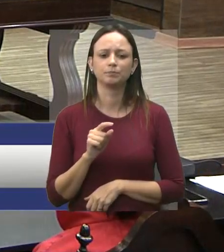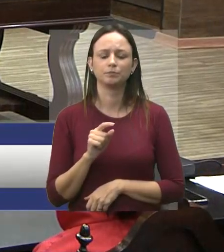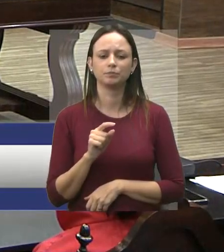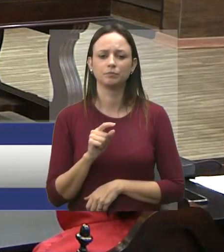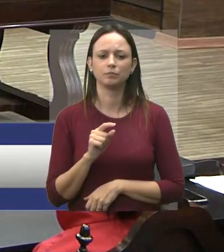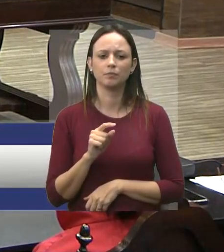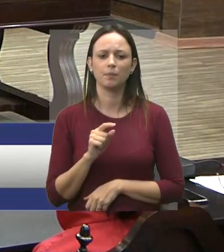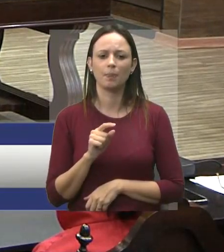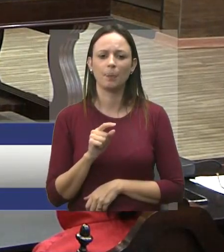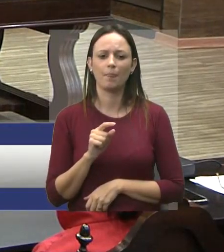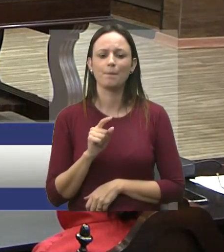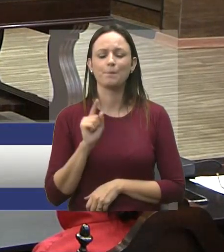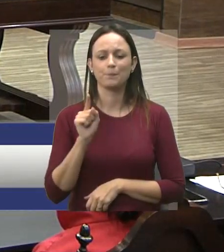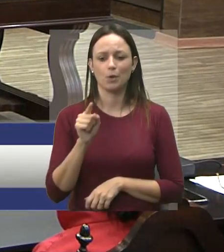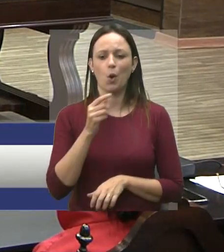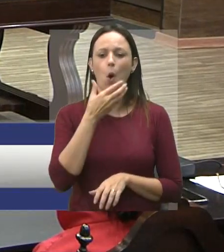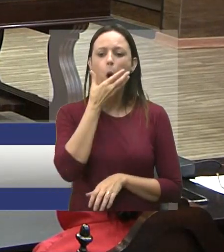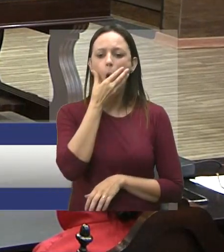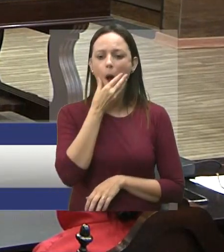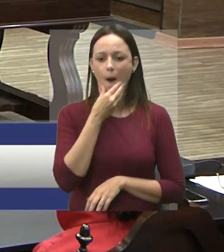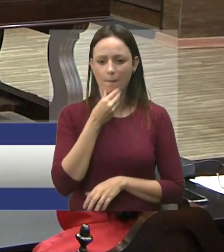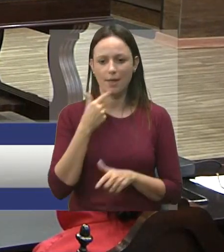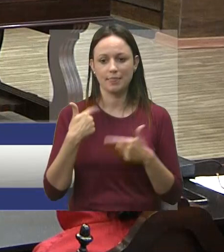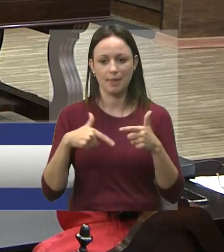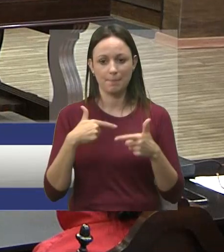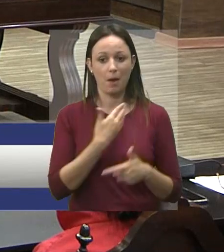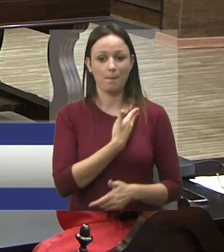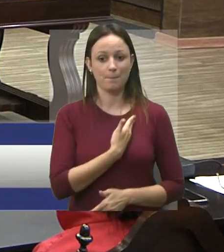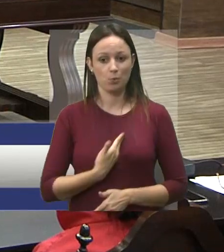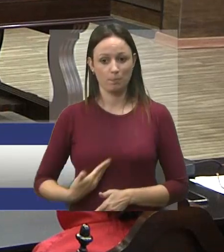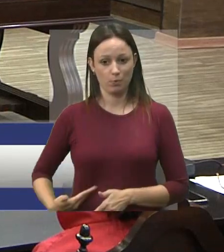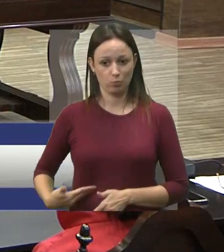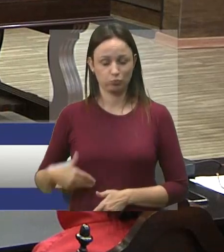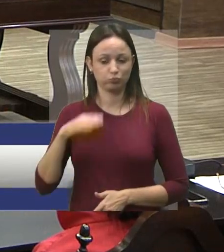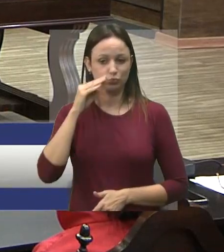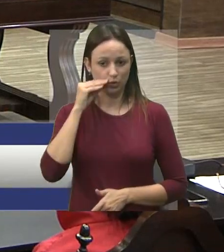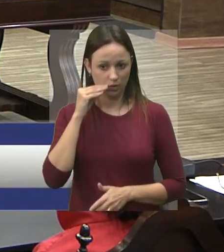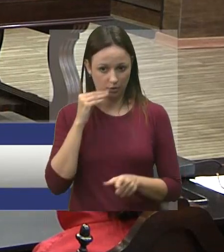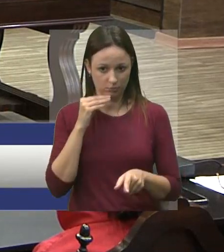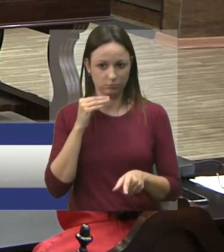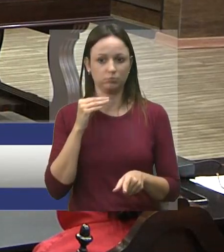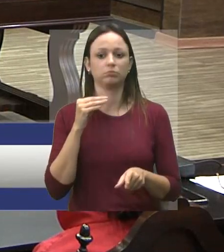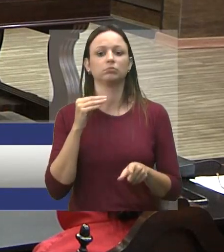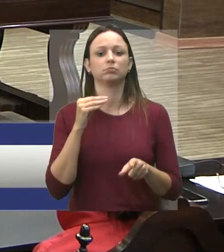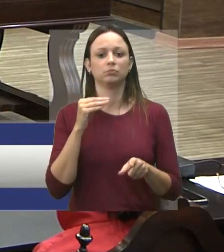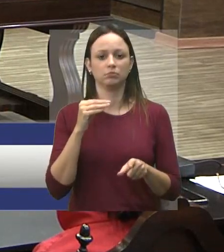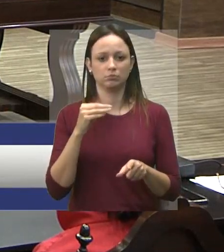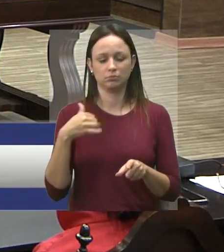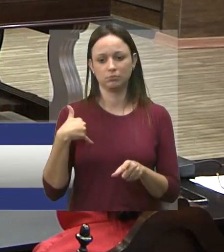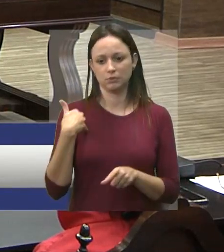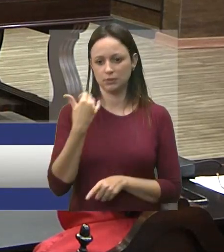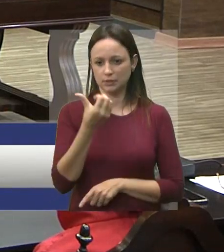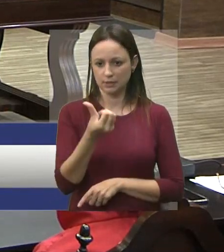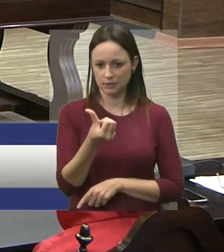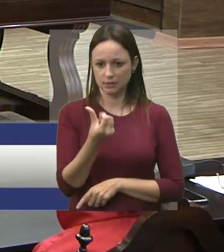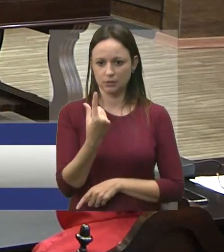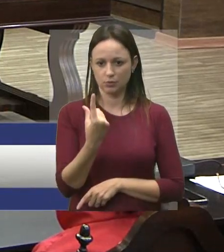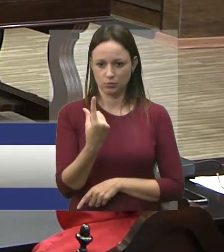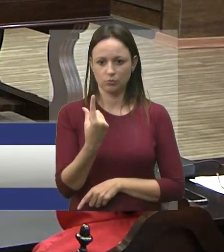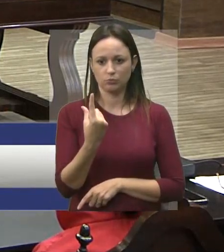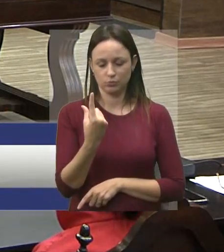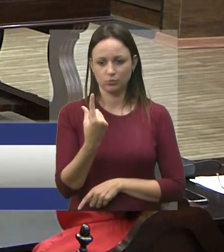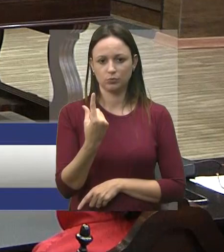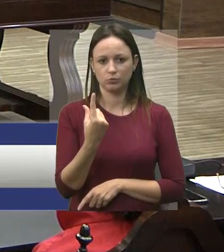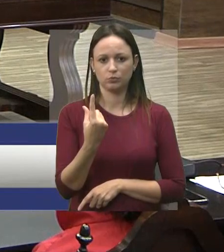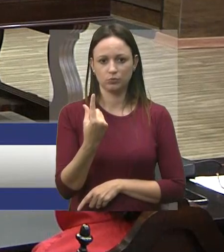Para o homem, funcionário público, ele precisa ter 61 anos de idade e 35, que